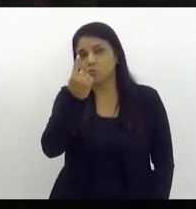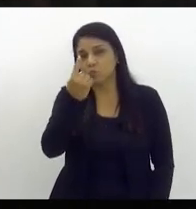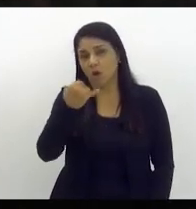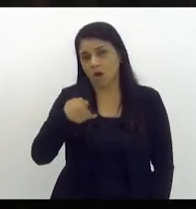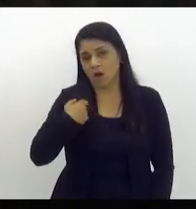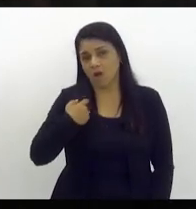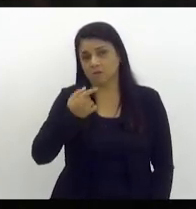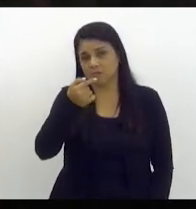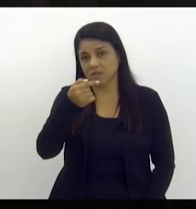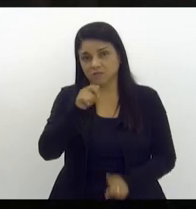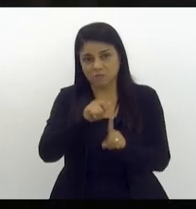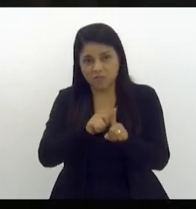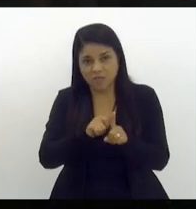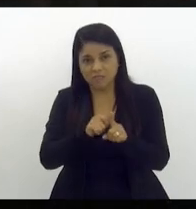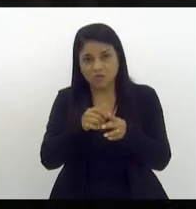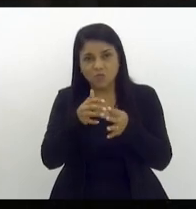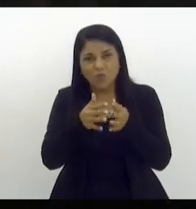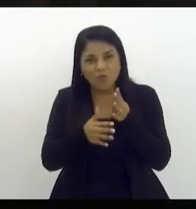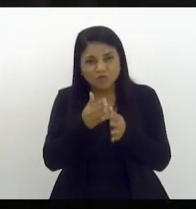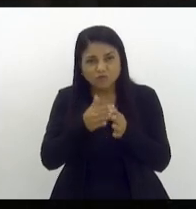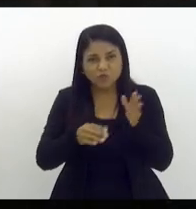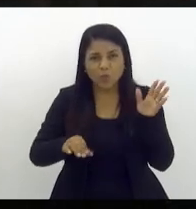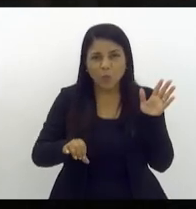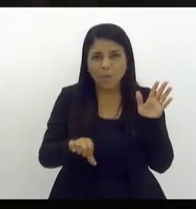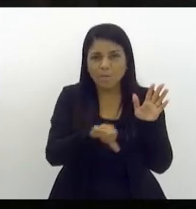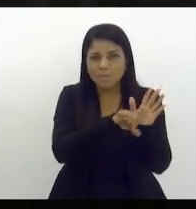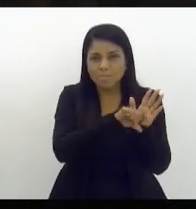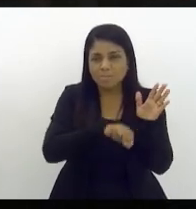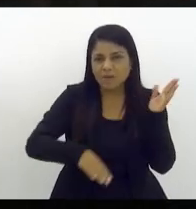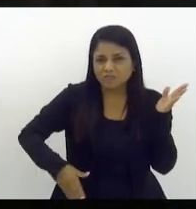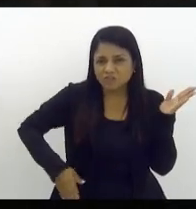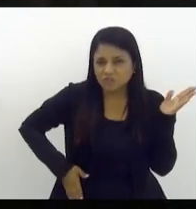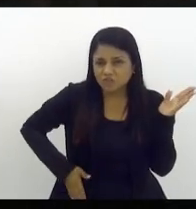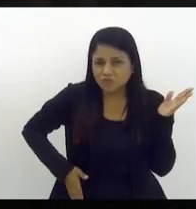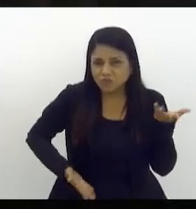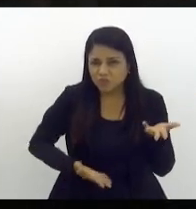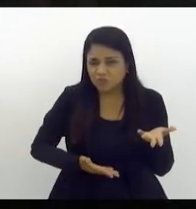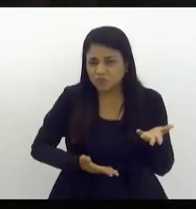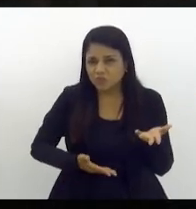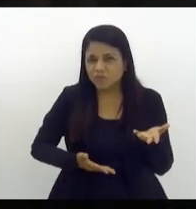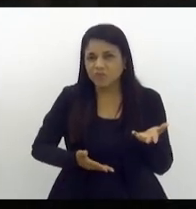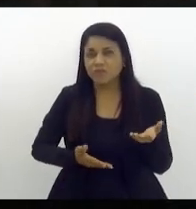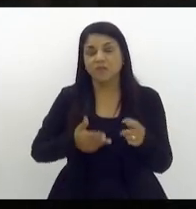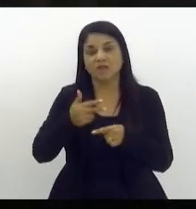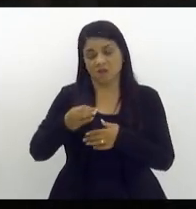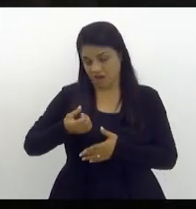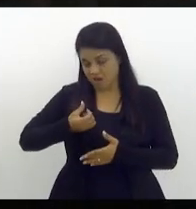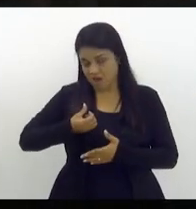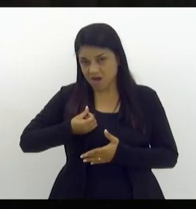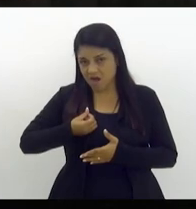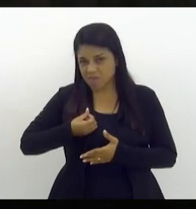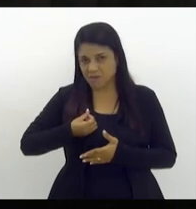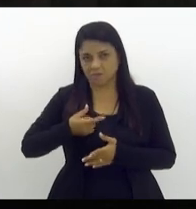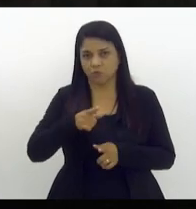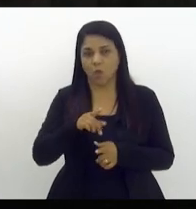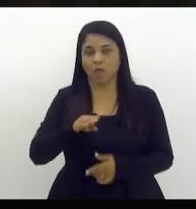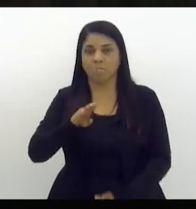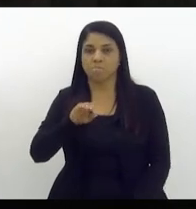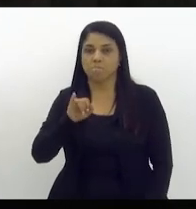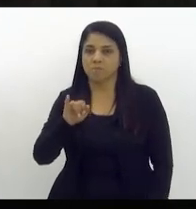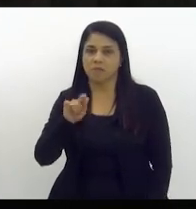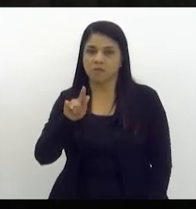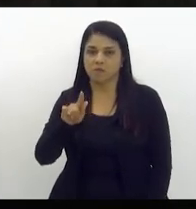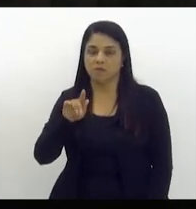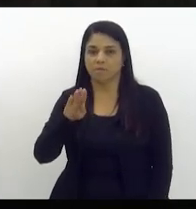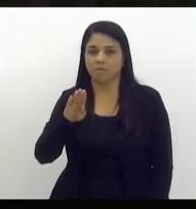É sobre isso que a gente está falando aqui. E aí tirar falsas polêmicas. Câmera corporal não é Big Brother. É mentira que